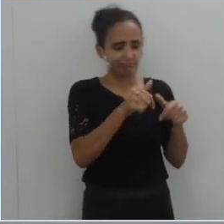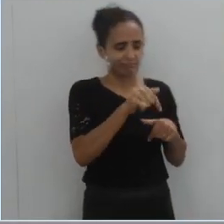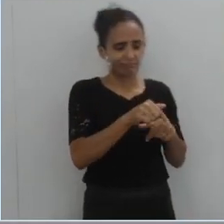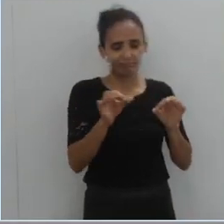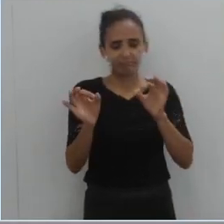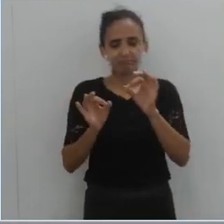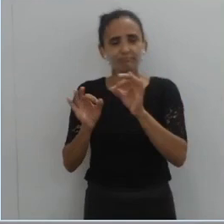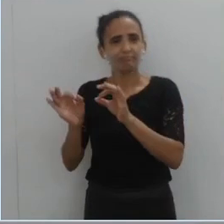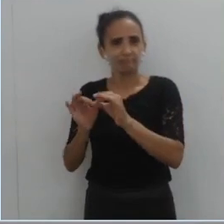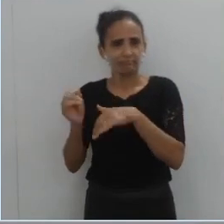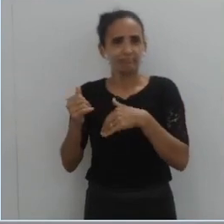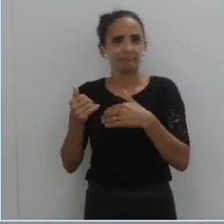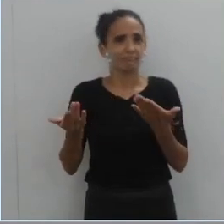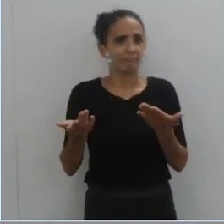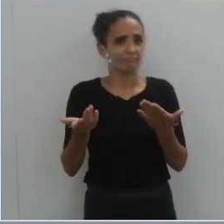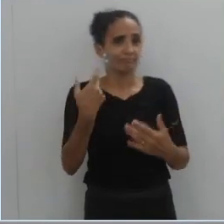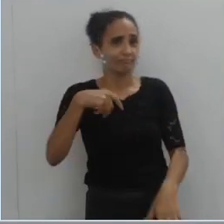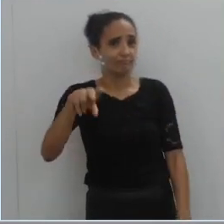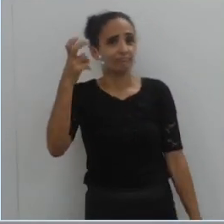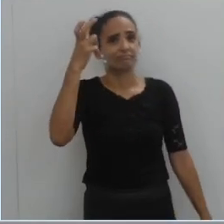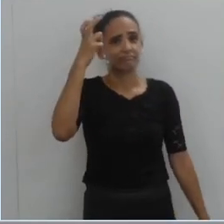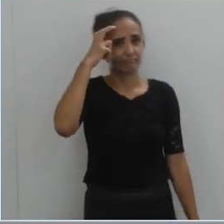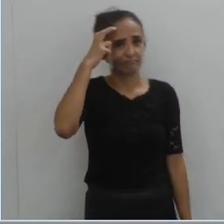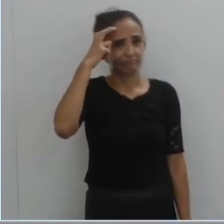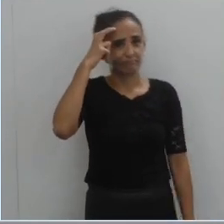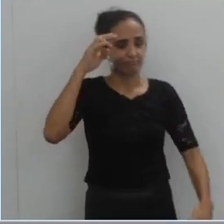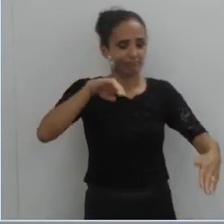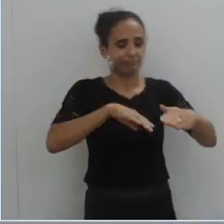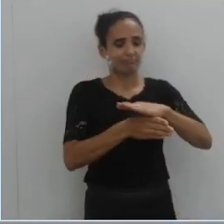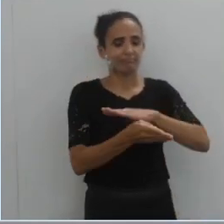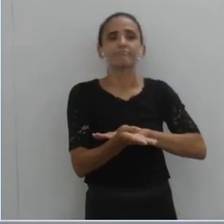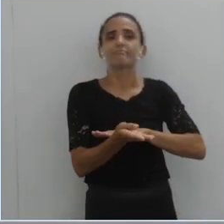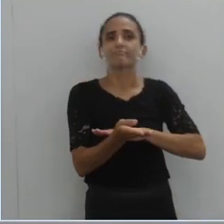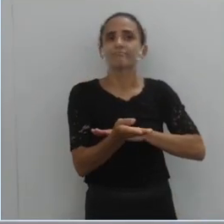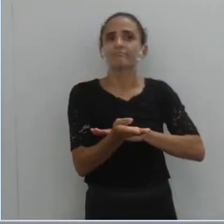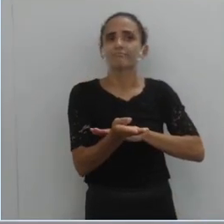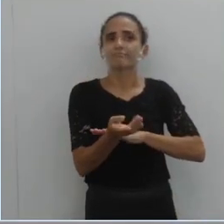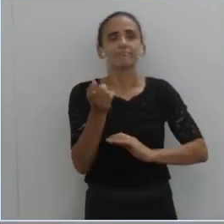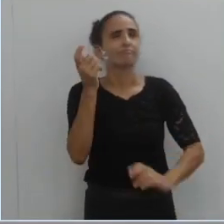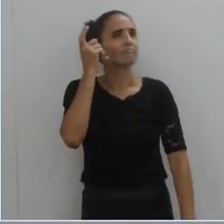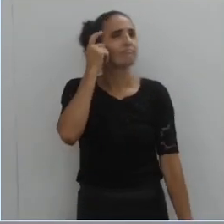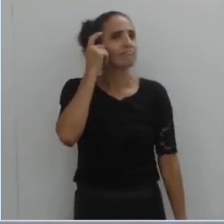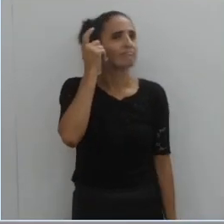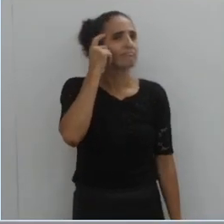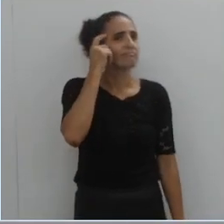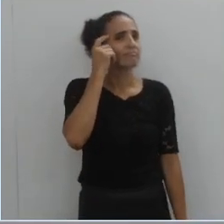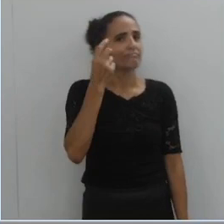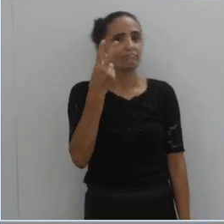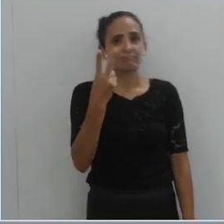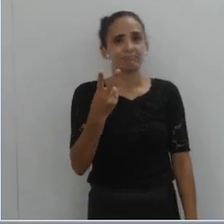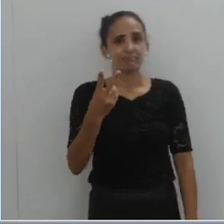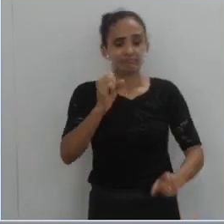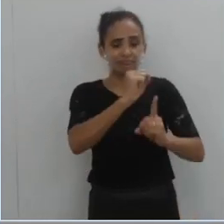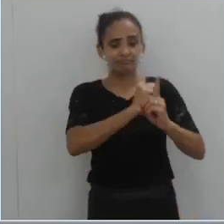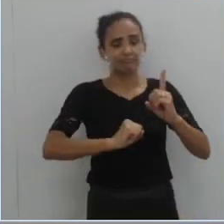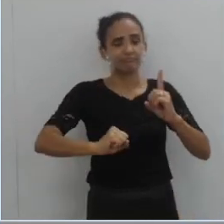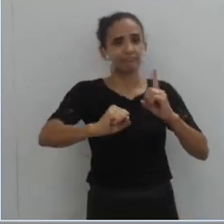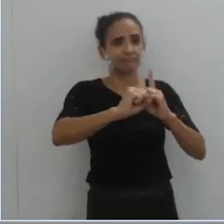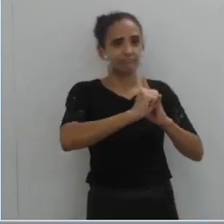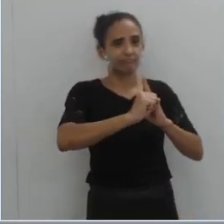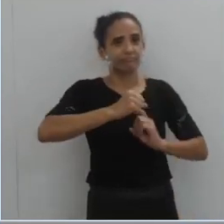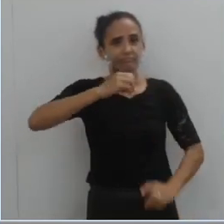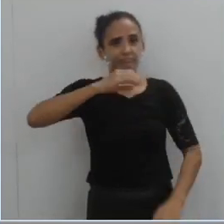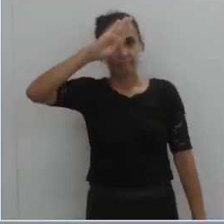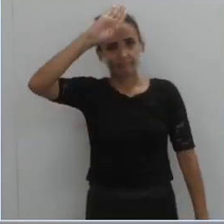entre culturas e tradições. Mesmo a gente tendo duas sociedades praticamente